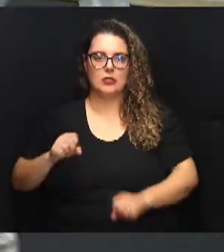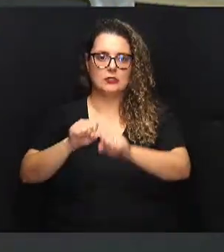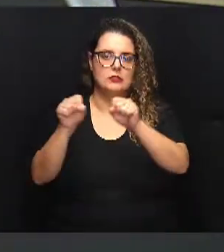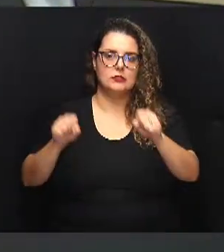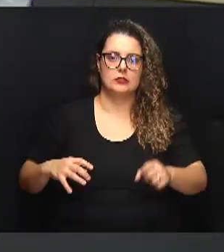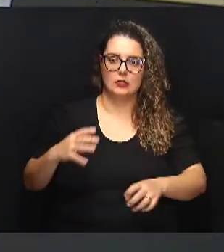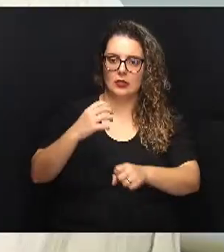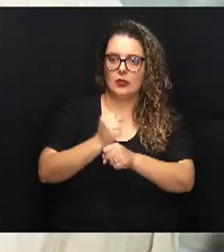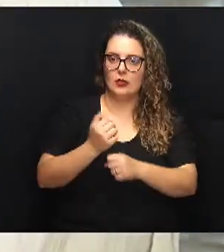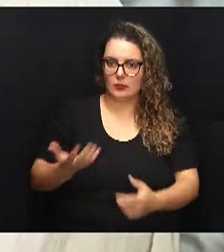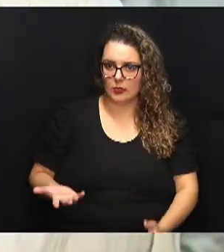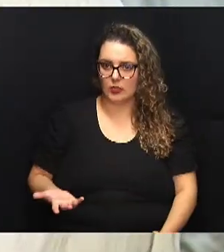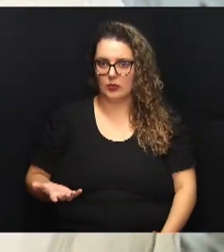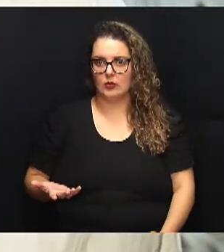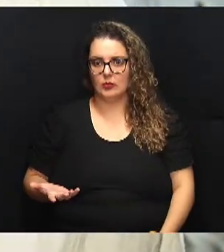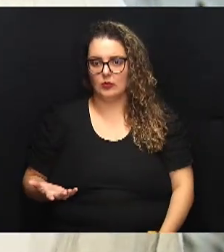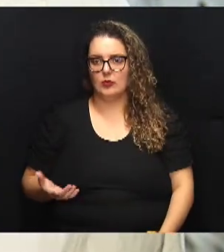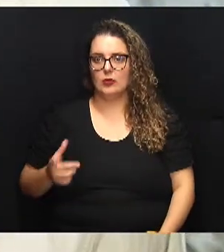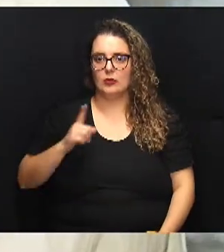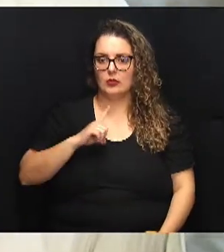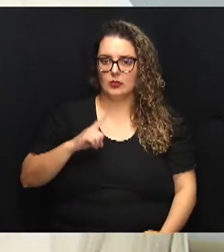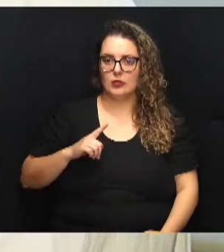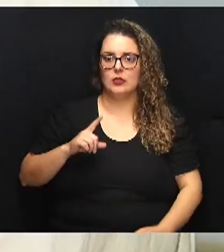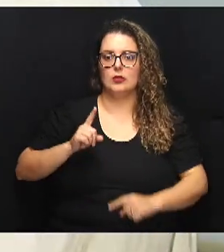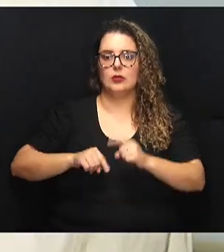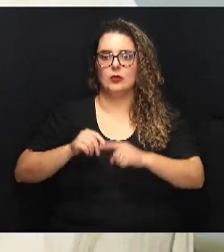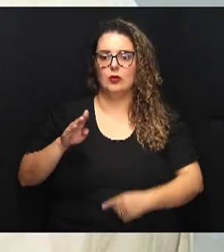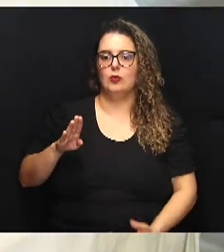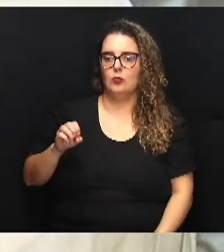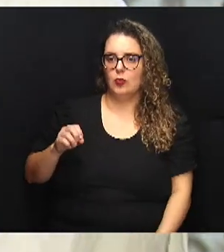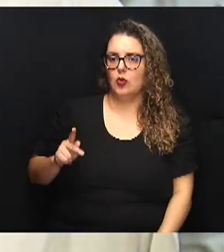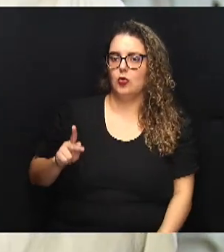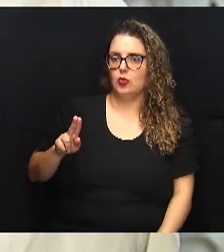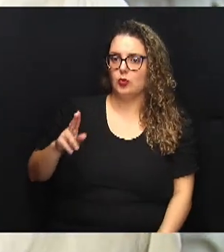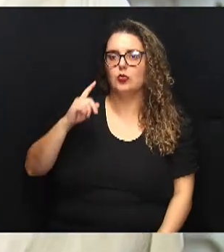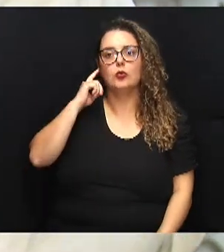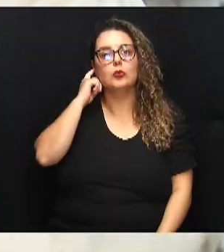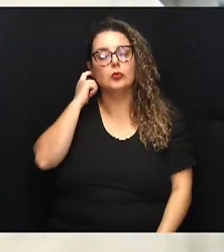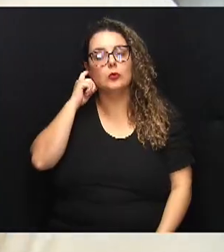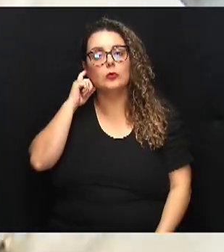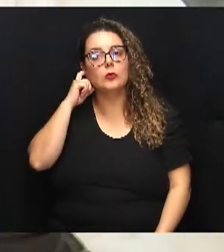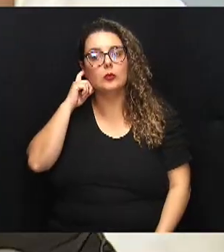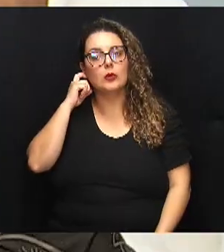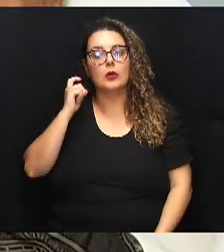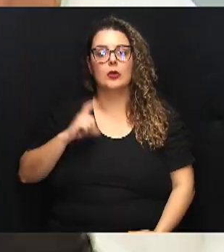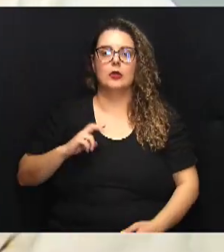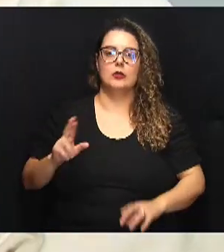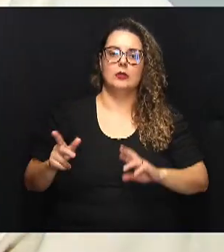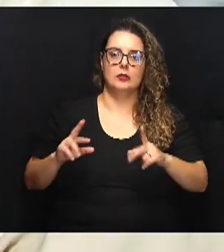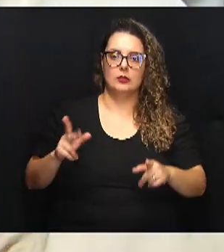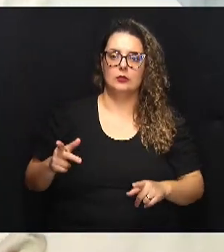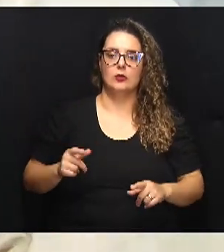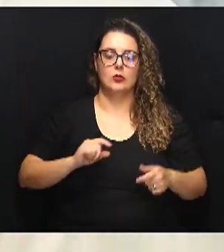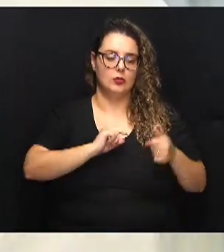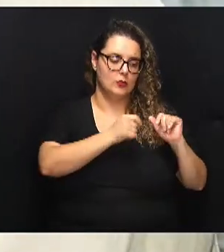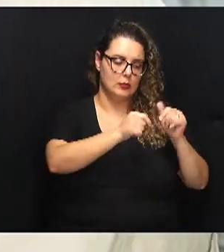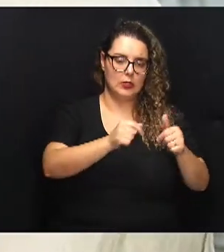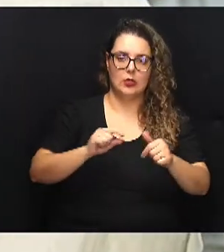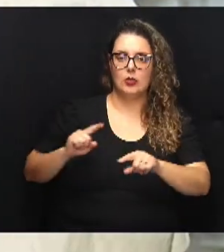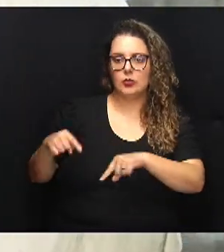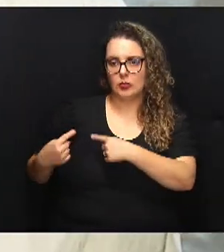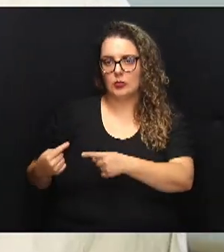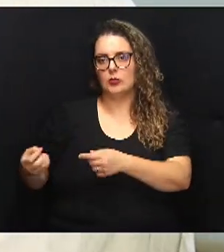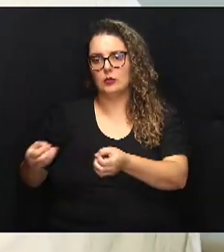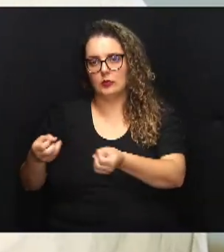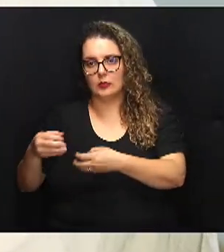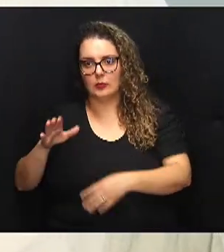tem o equipamental, o Bogu, e aí você tem essa diferenciação. Uma tradicional, outra mais